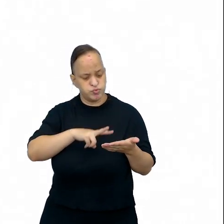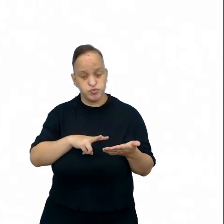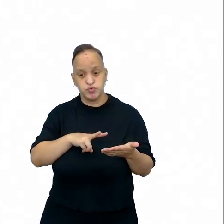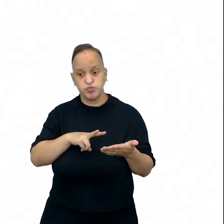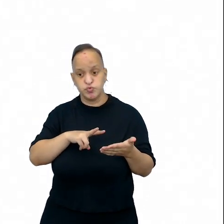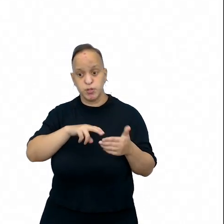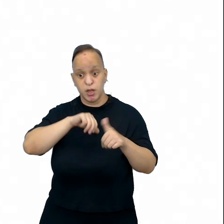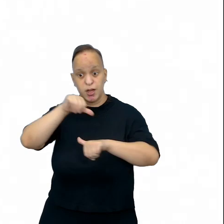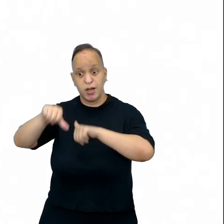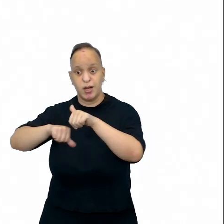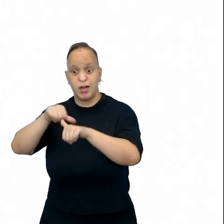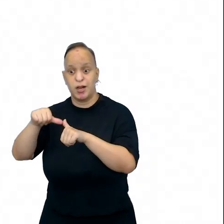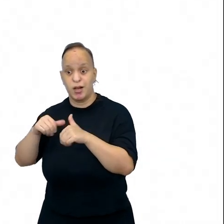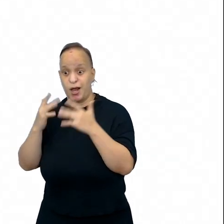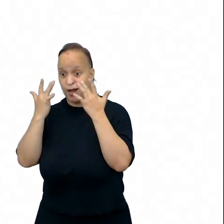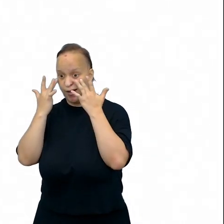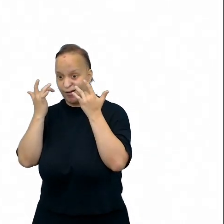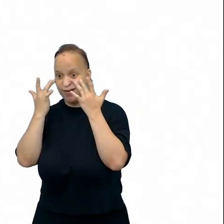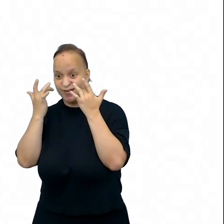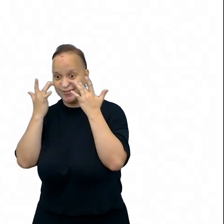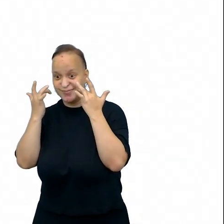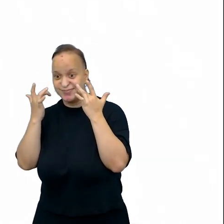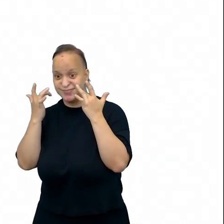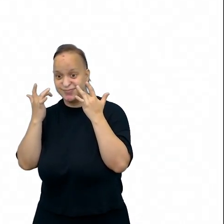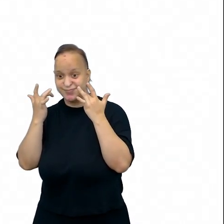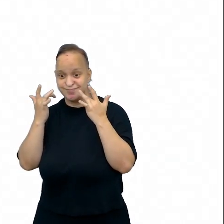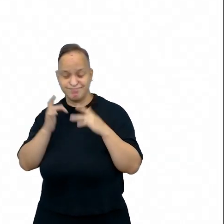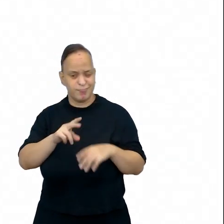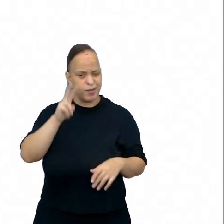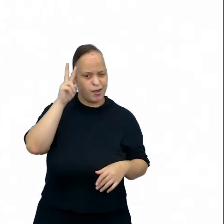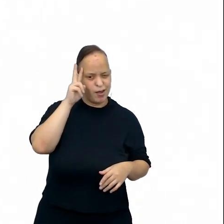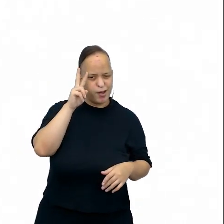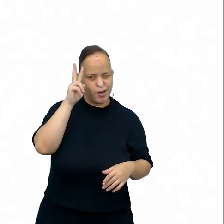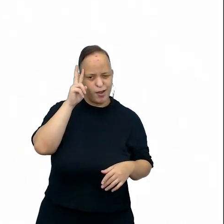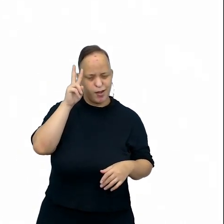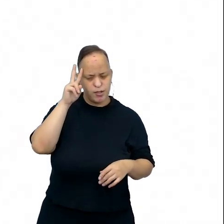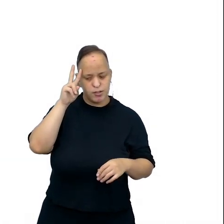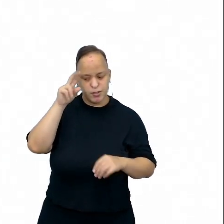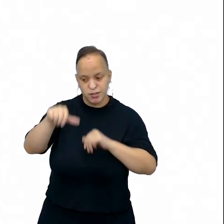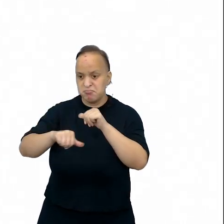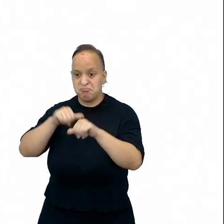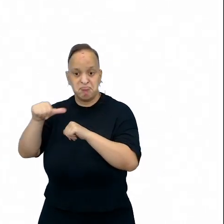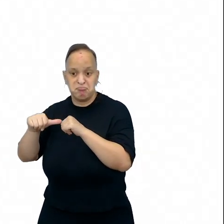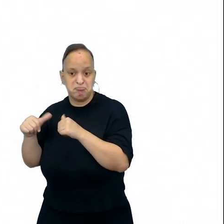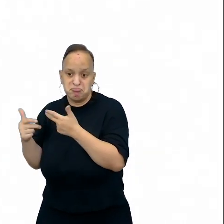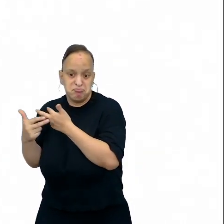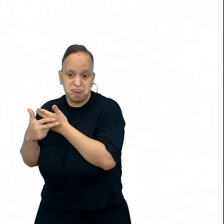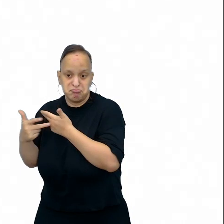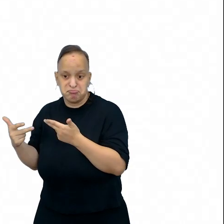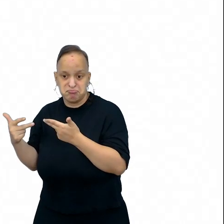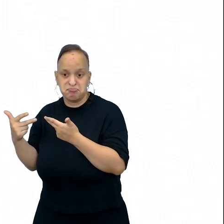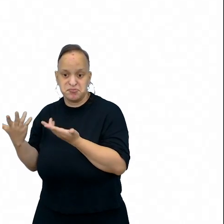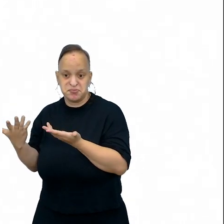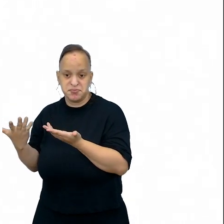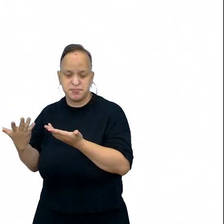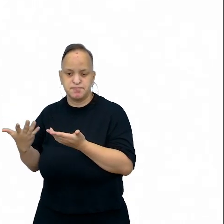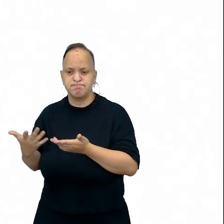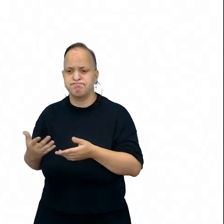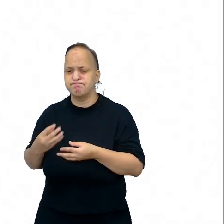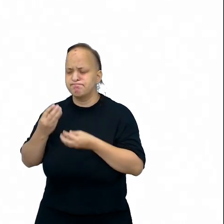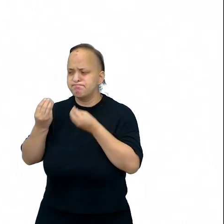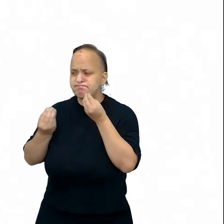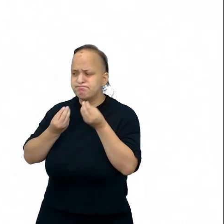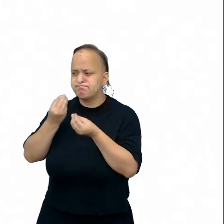de teatro, estruturando as histórias por meio de rubricas, né, que vão orientar tanto na produção das cenas quanto